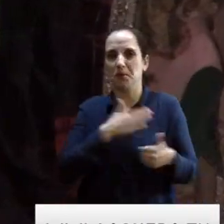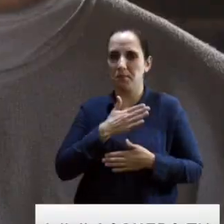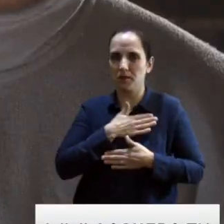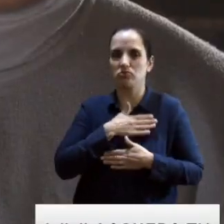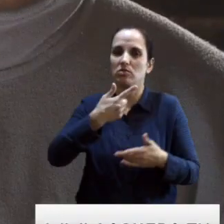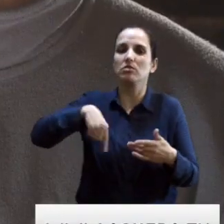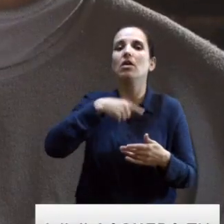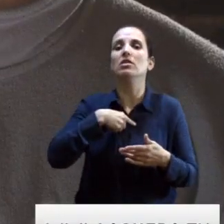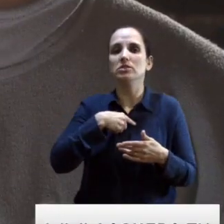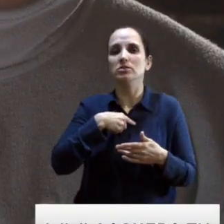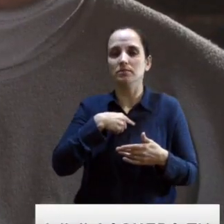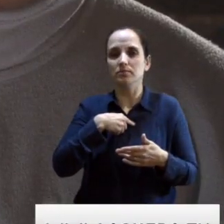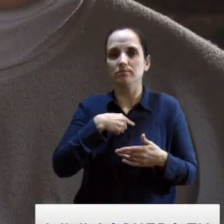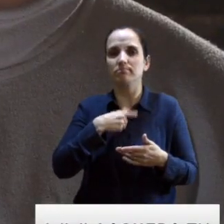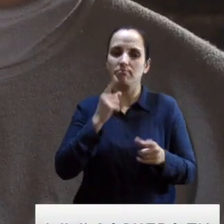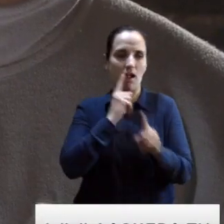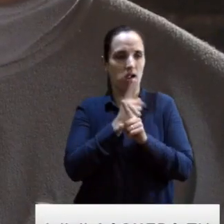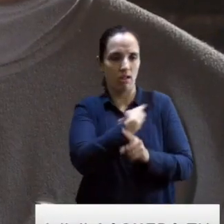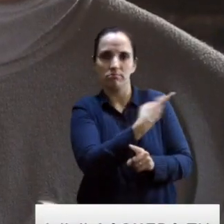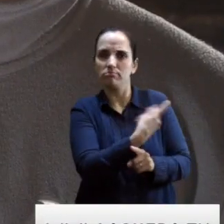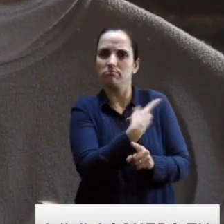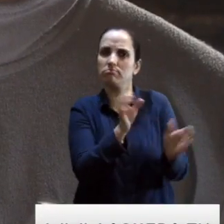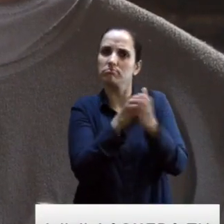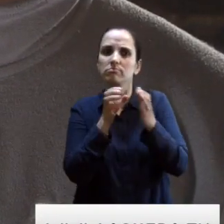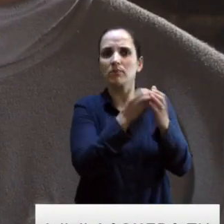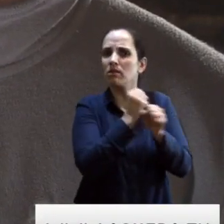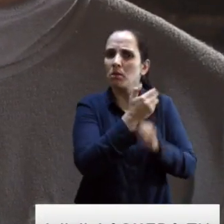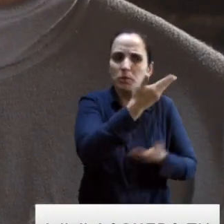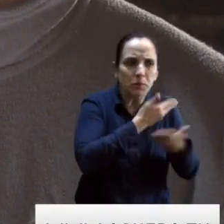e da nossa parte mútua, de ambas as comissões,